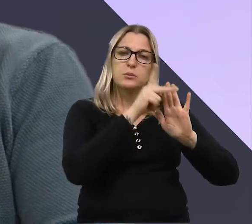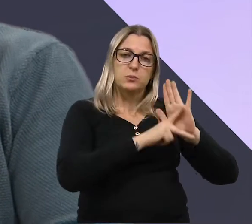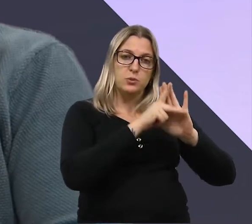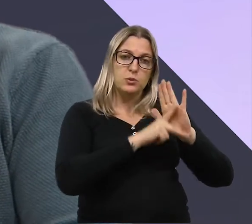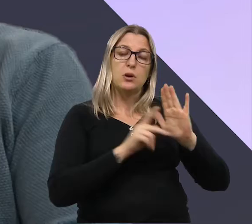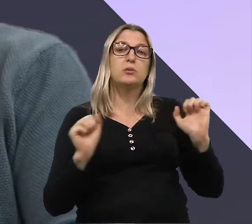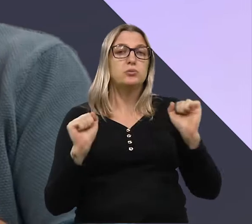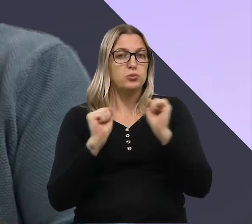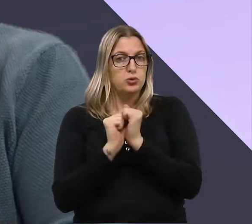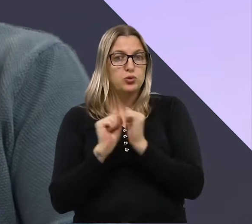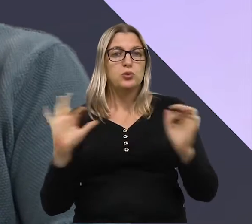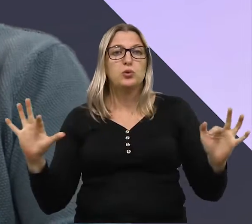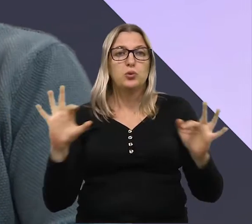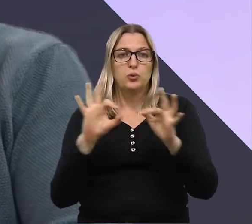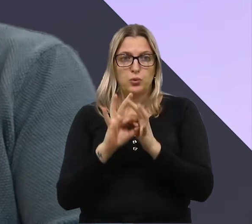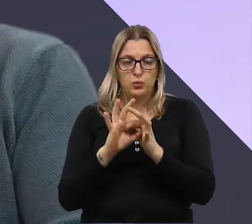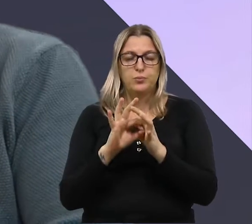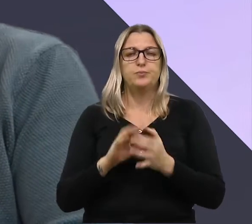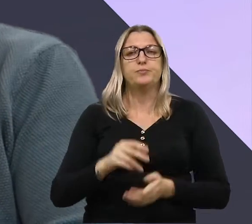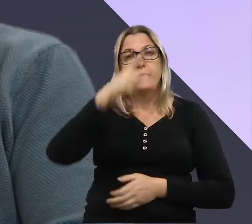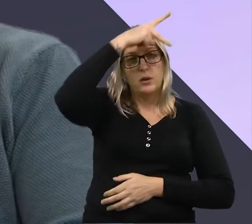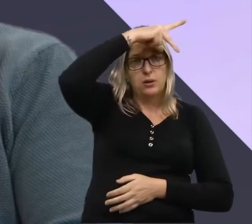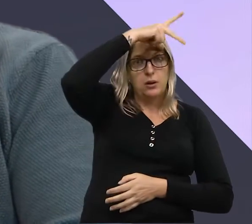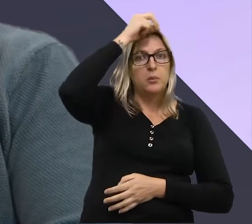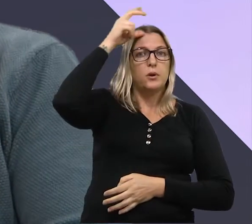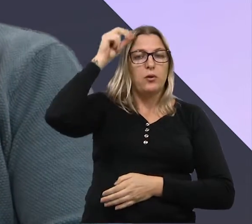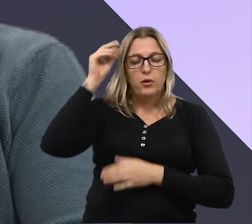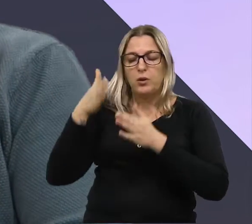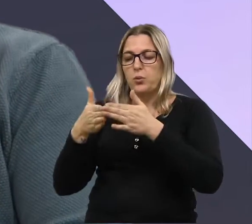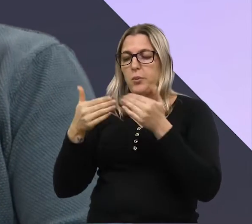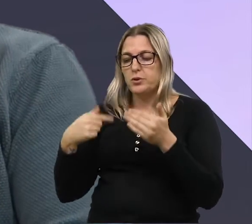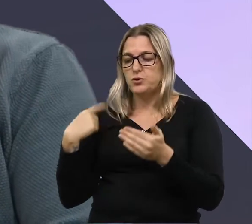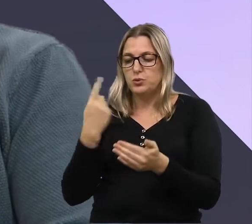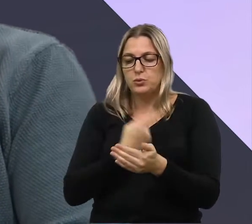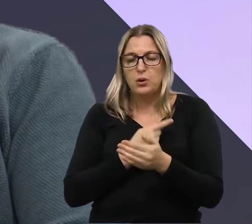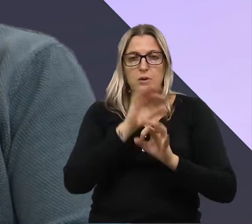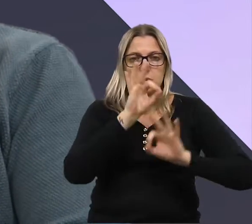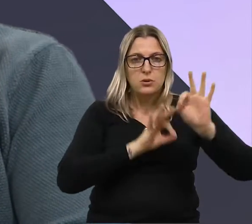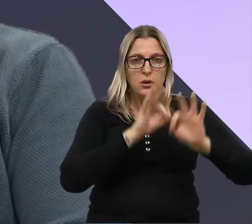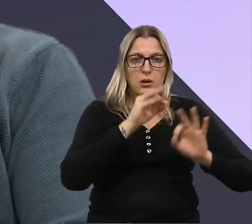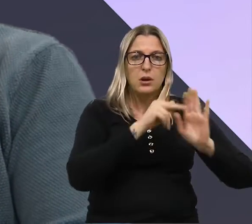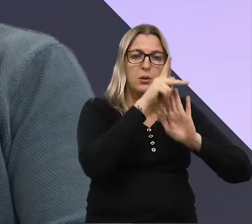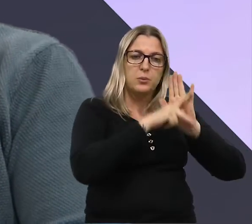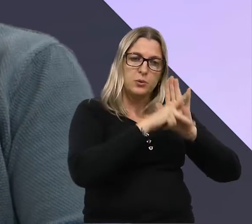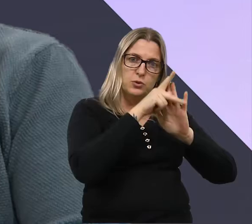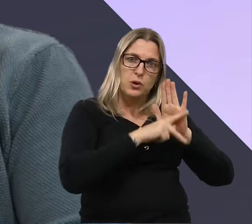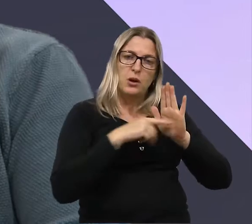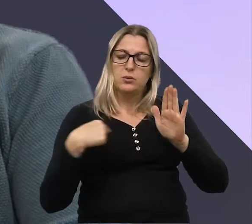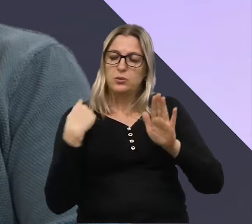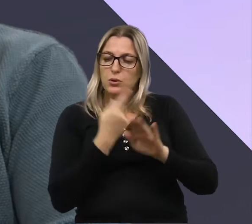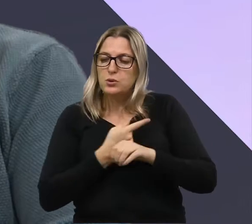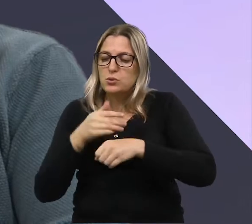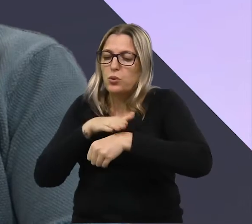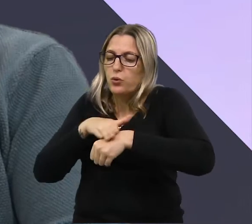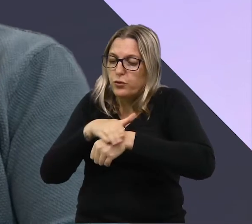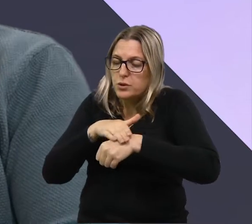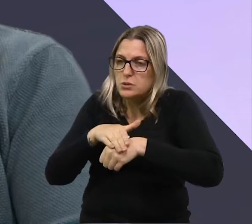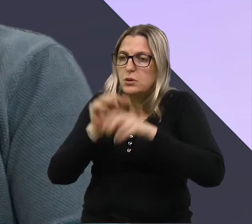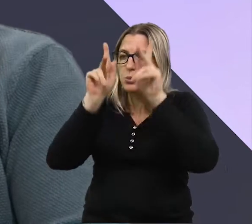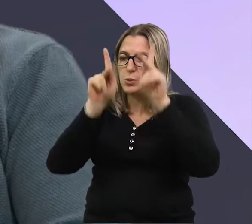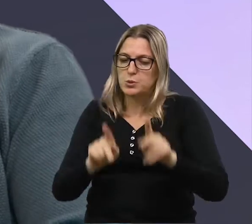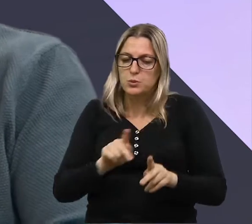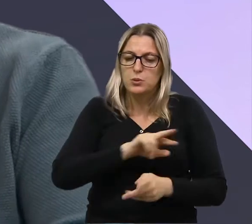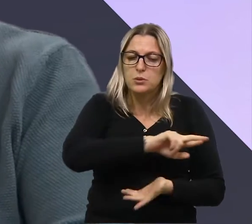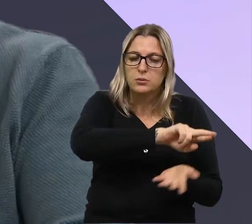determinação do prefeito que nós elaboraç e nós procuramos conversar com os segmentos e ver a real